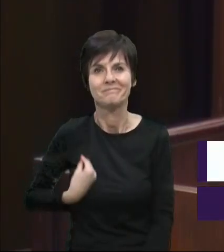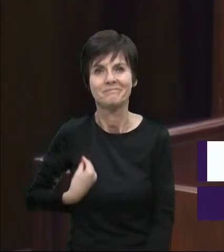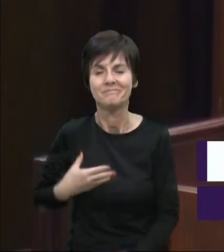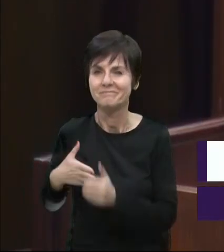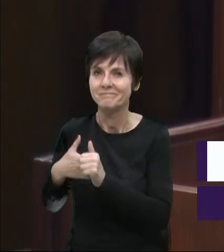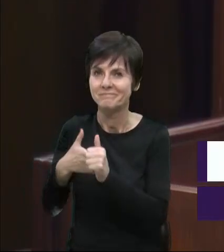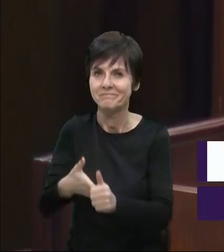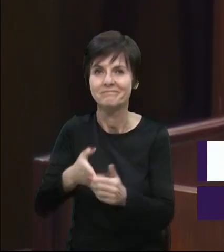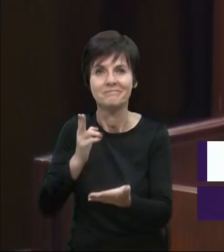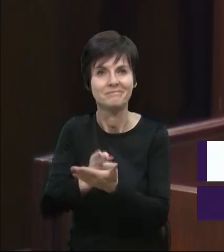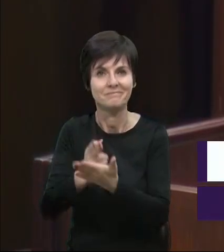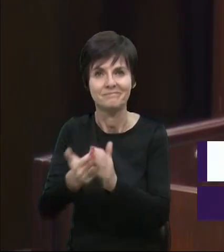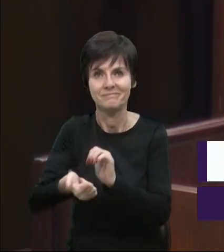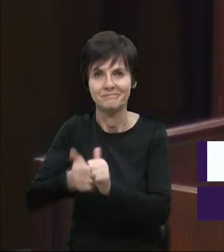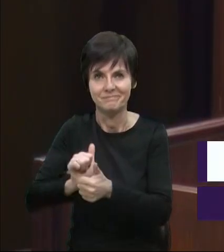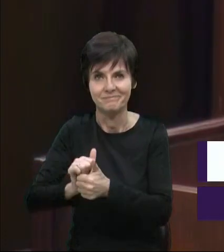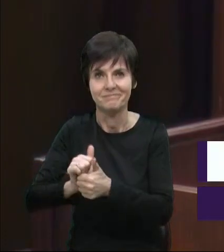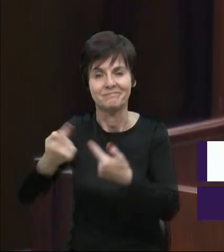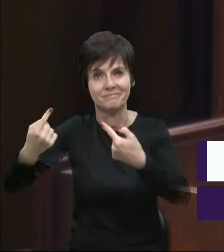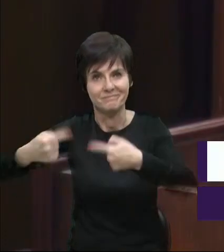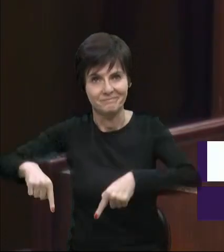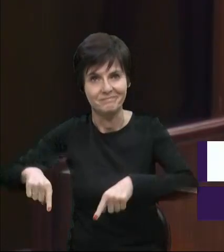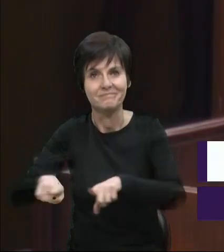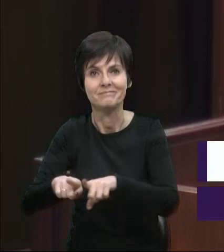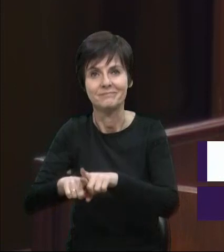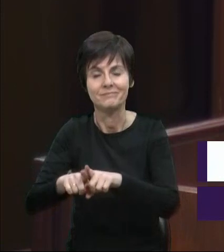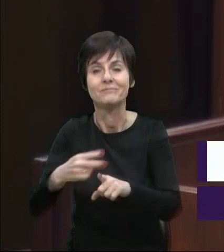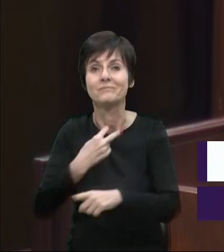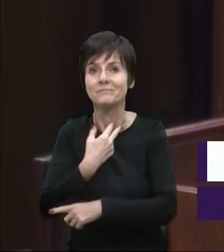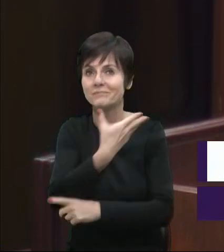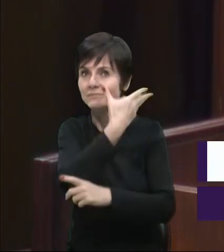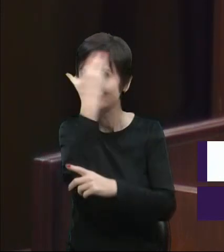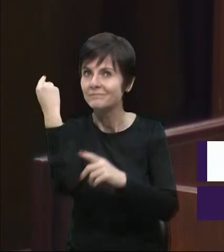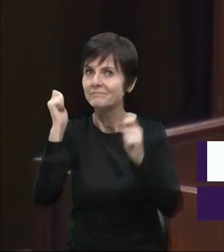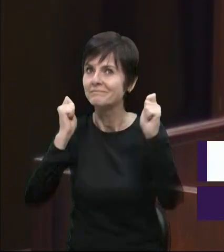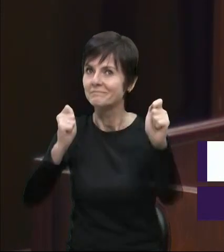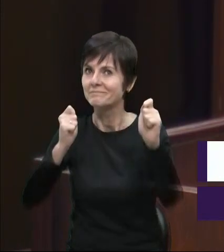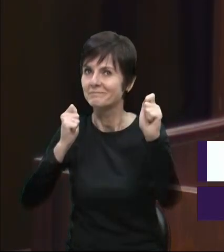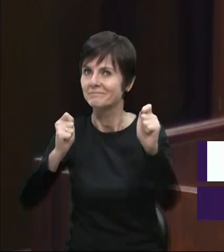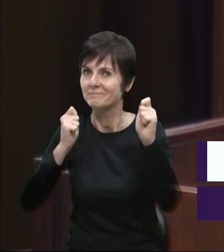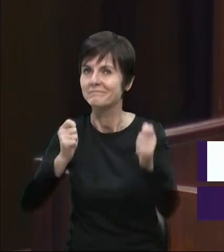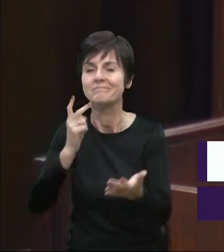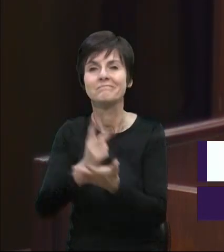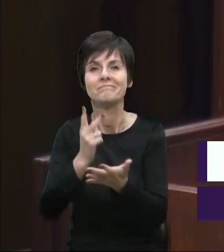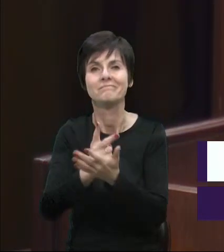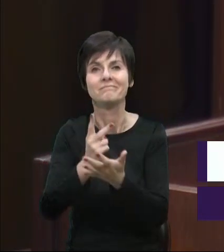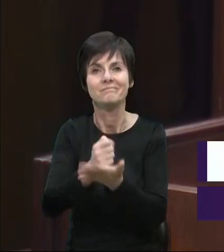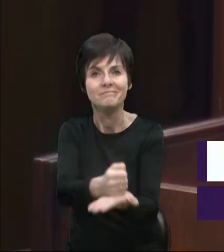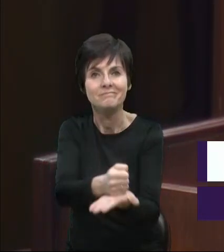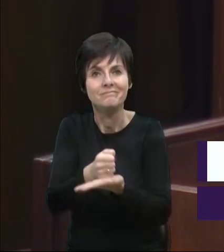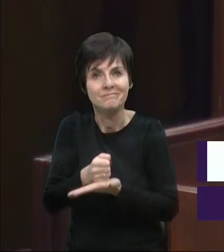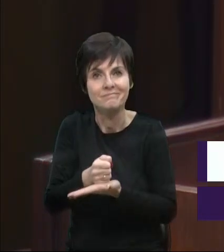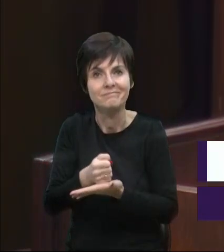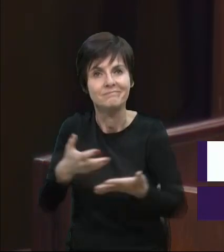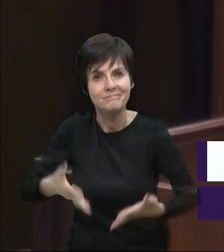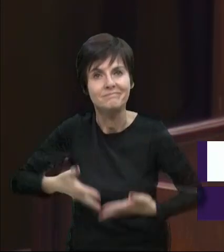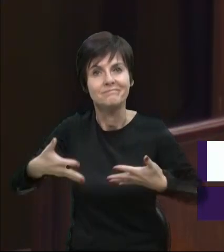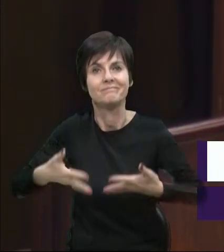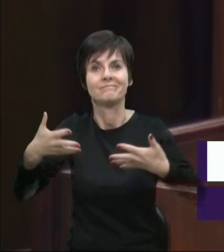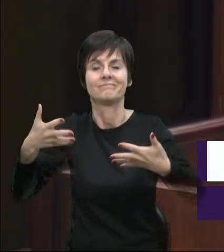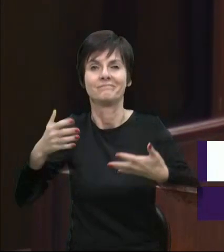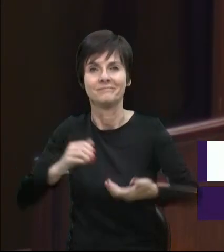acompanha nos jogos também, né? Não poderia deixar de lembrar de vocês, torcedores, que estão sempre nos apoiando, nos